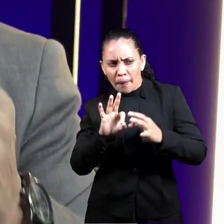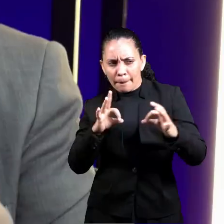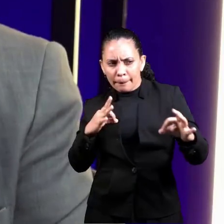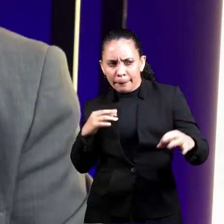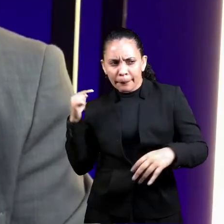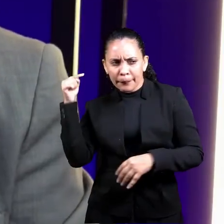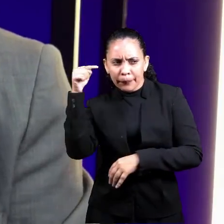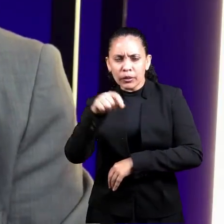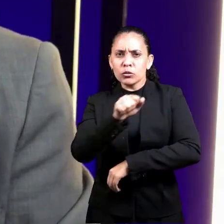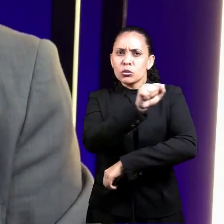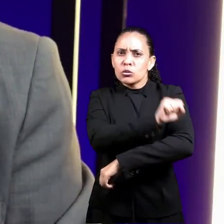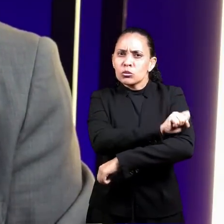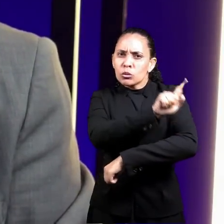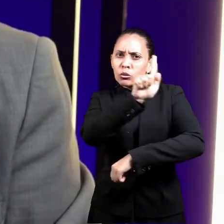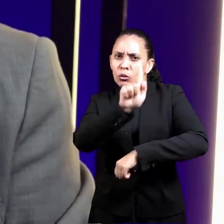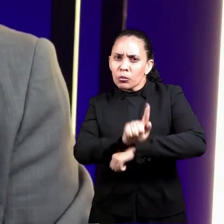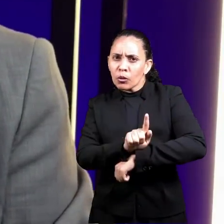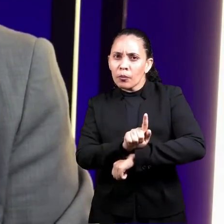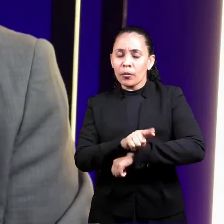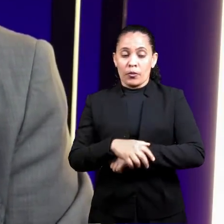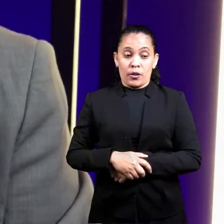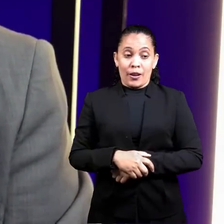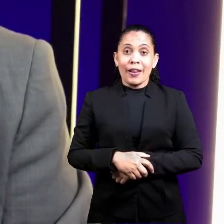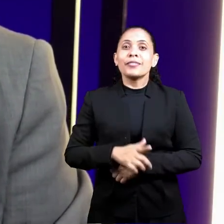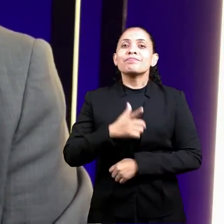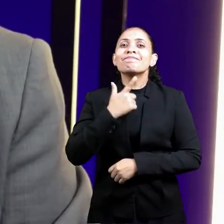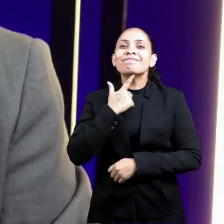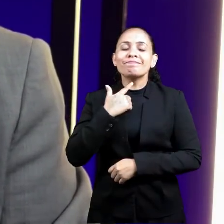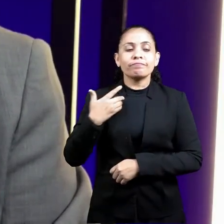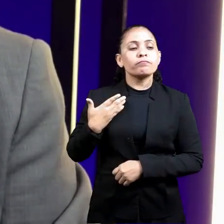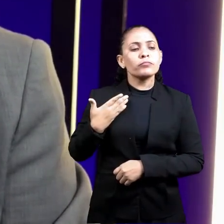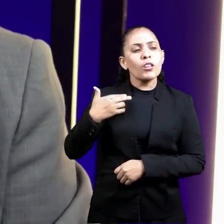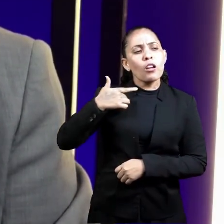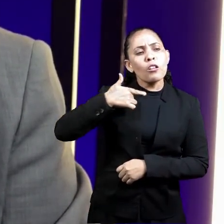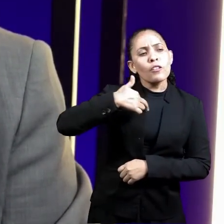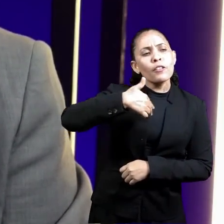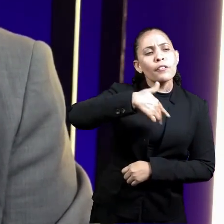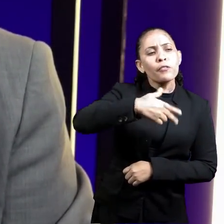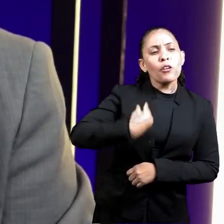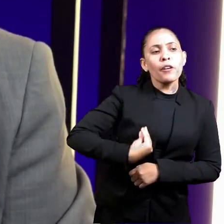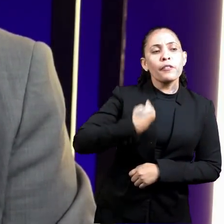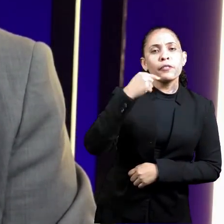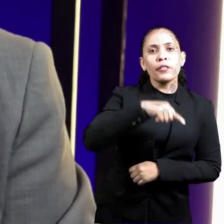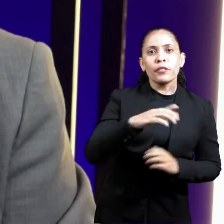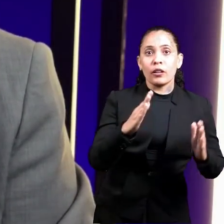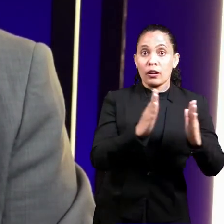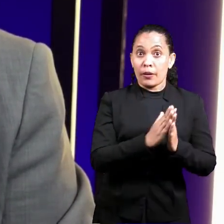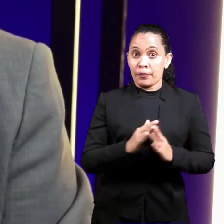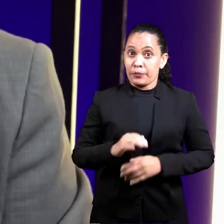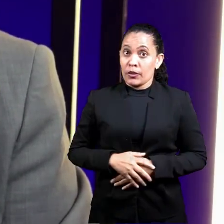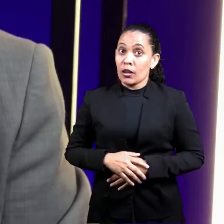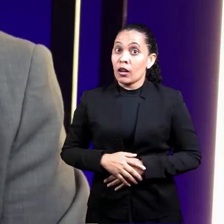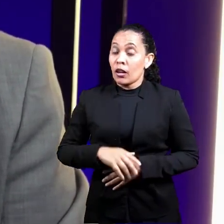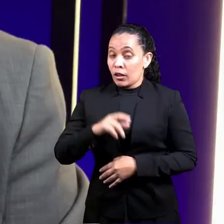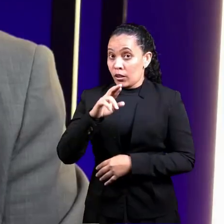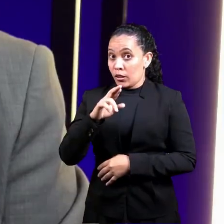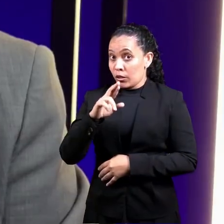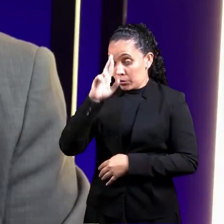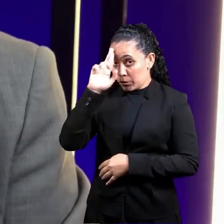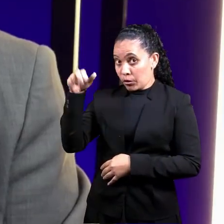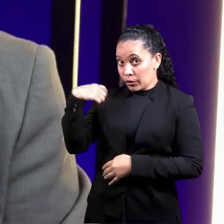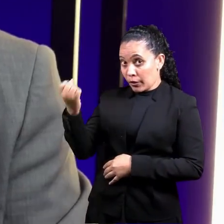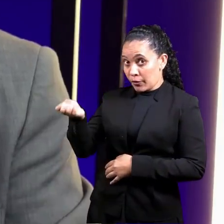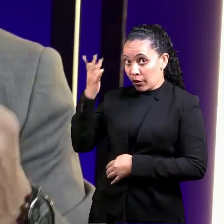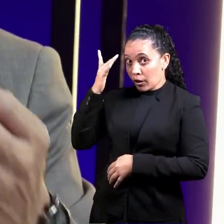Gomorra, e Ló foi habitar ali. E é importante, nós temos estudado, né? E o Senhor tem revelado muito a respeito do momento que nós estamos